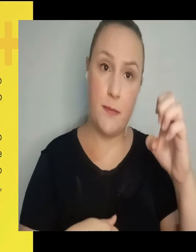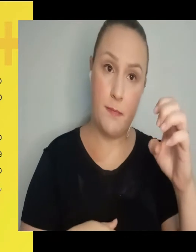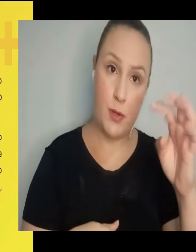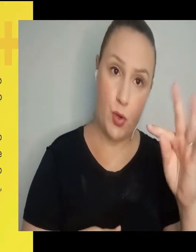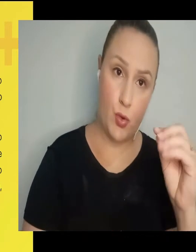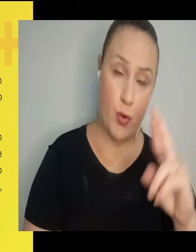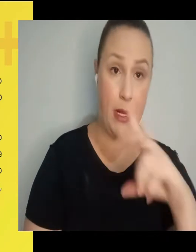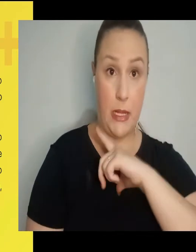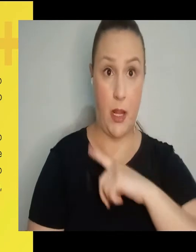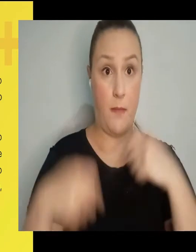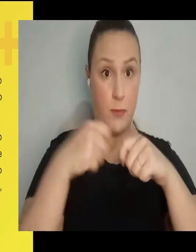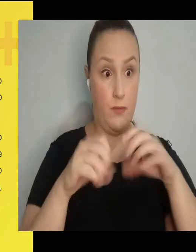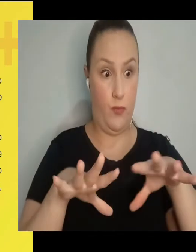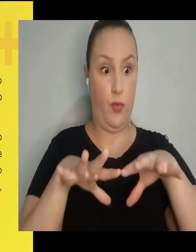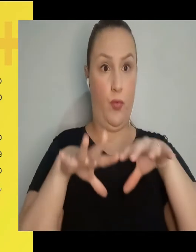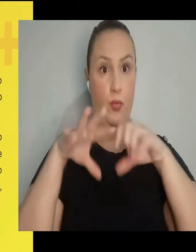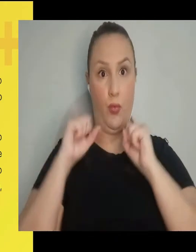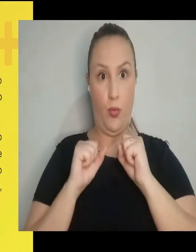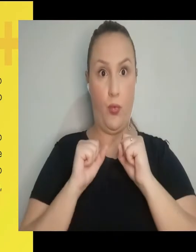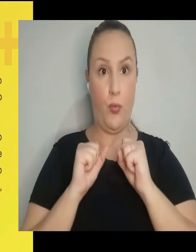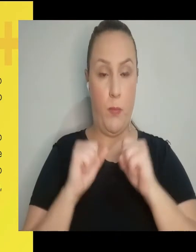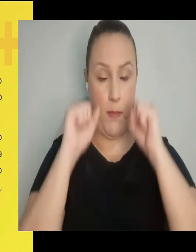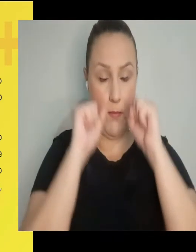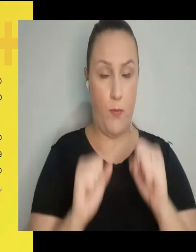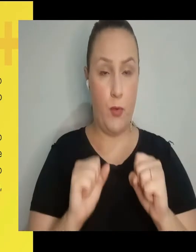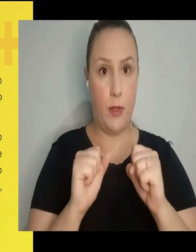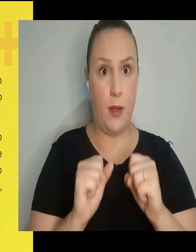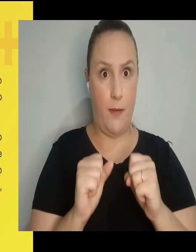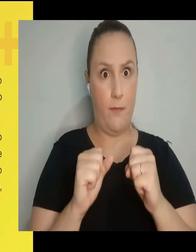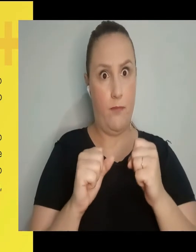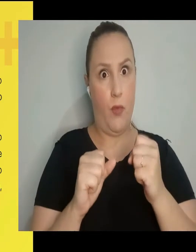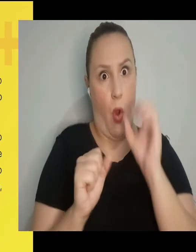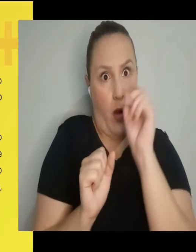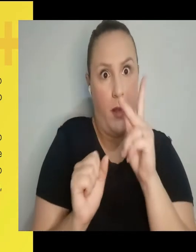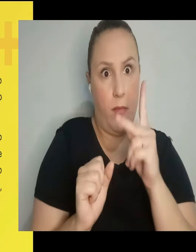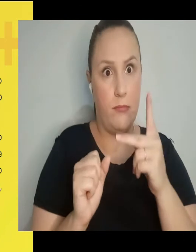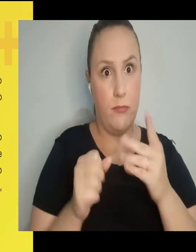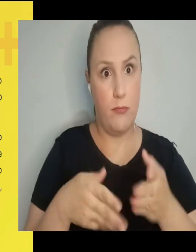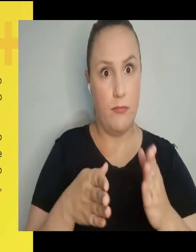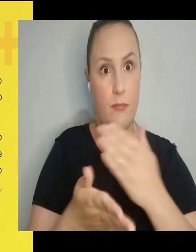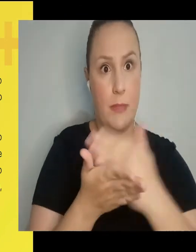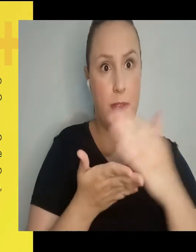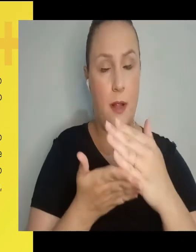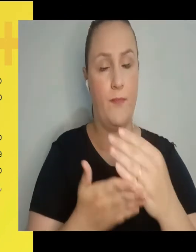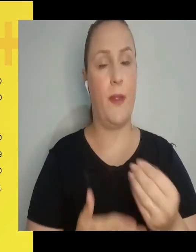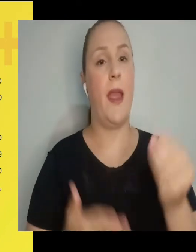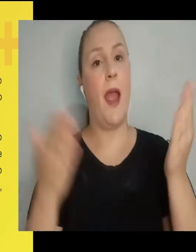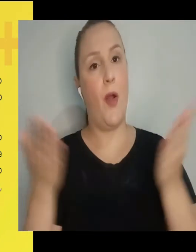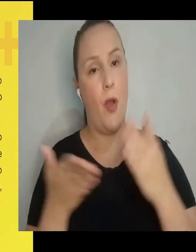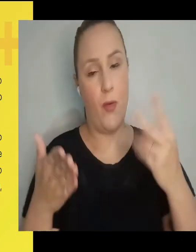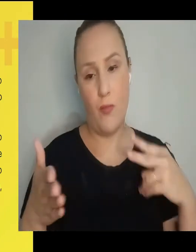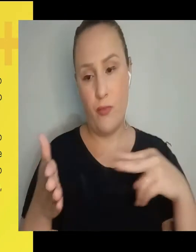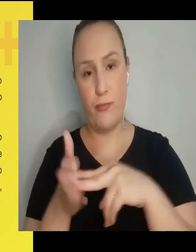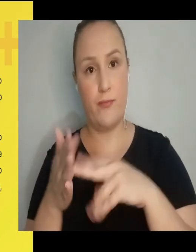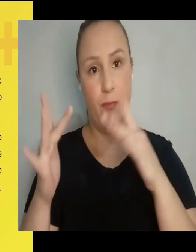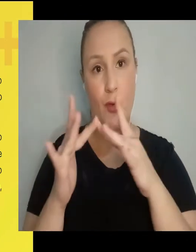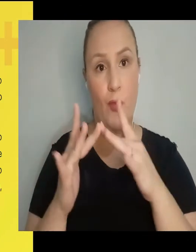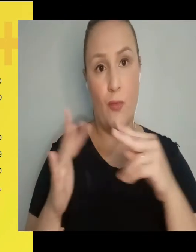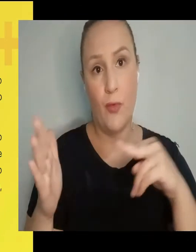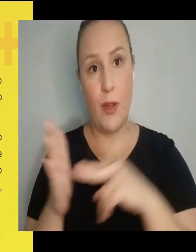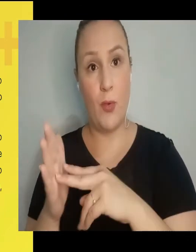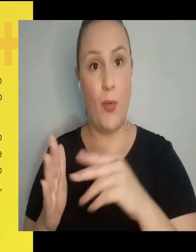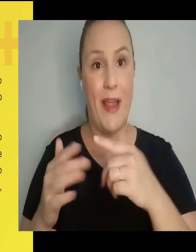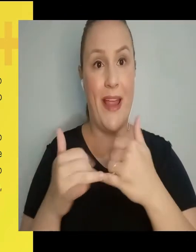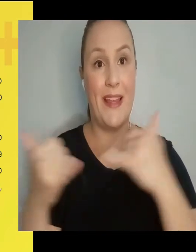de um receptor que tenha necessidade de energia elétrica para poder funcionar, e eu coloco